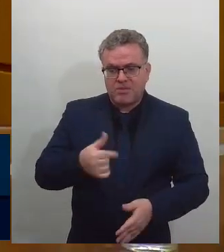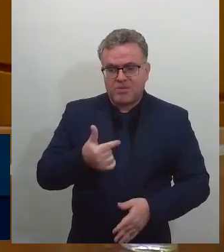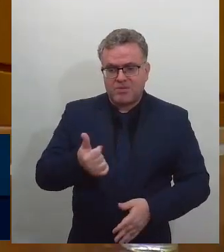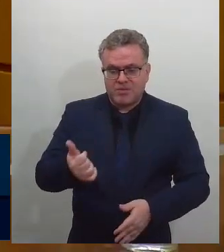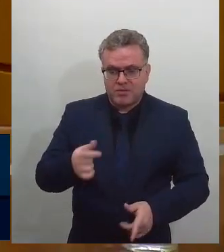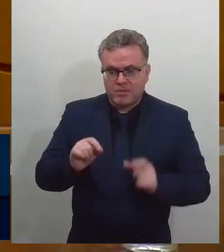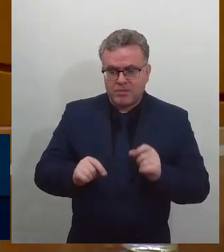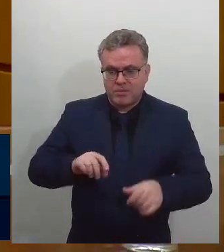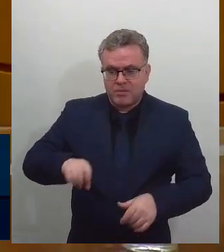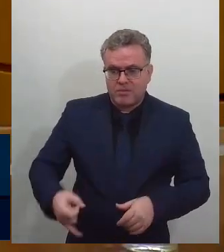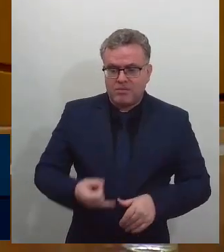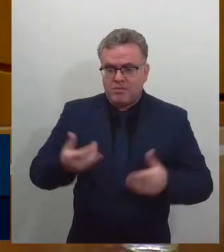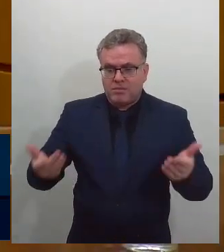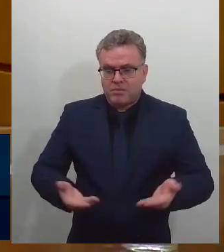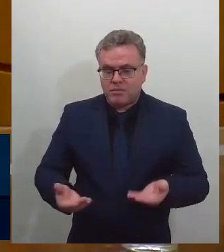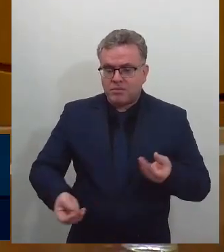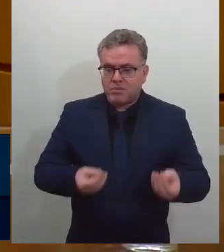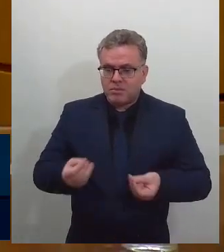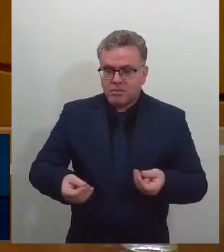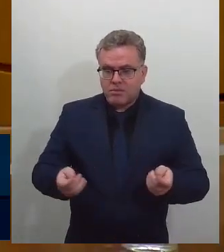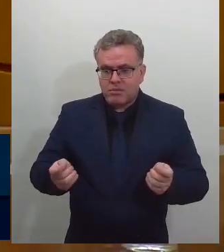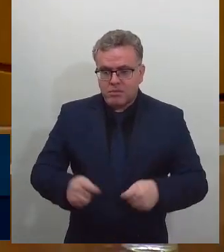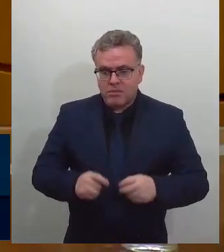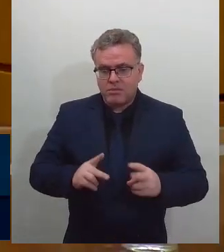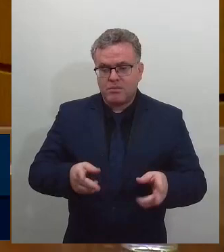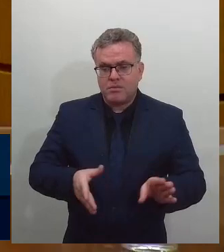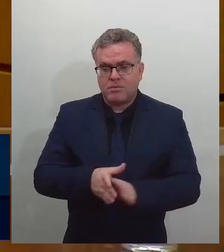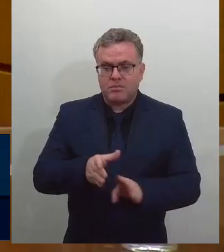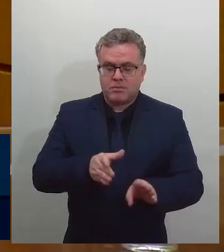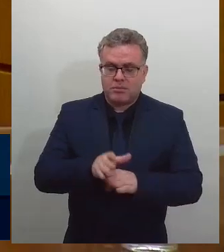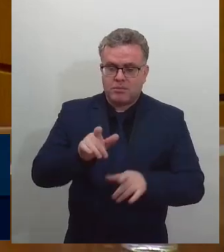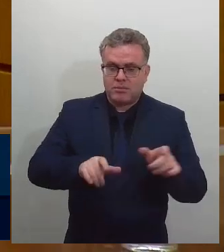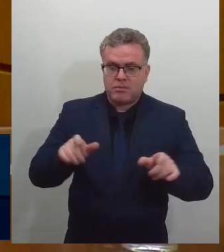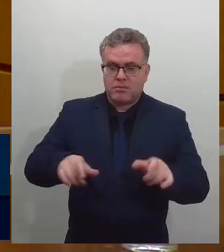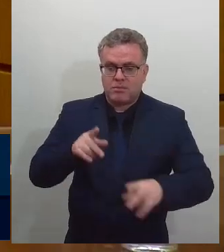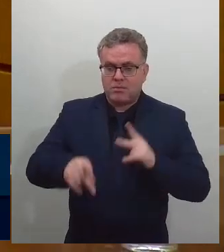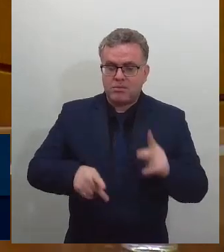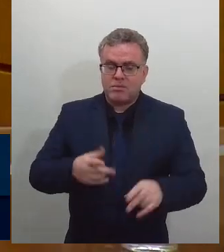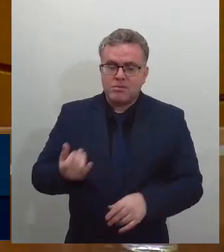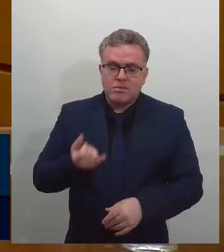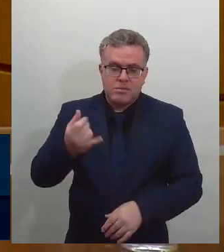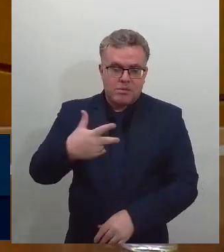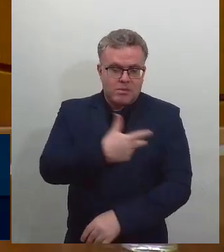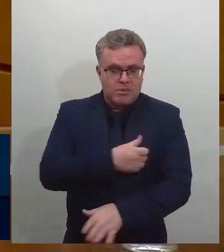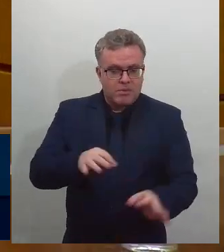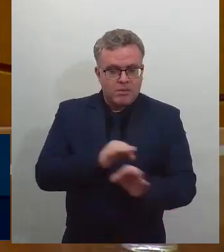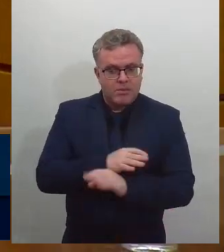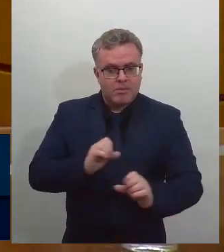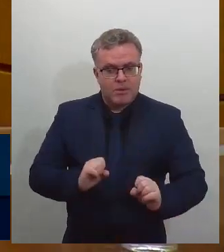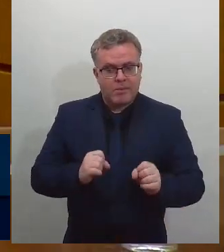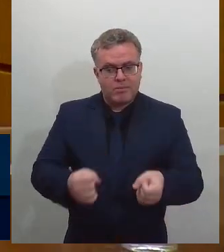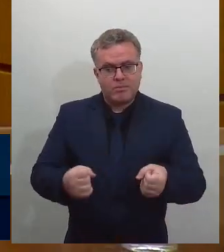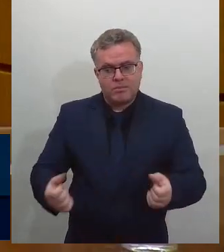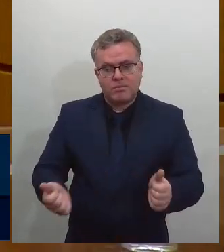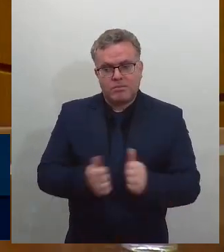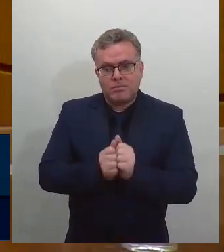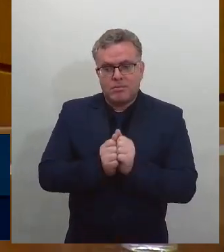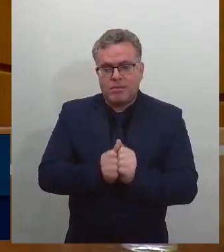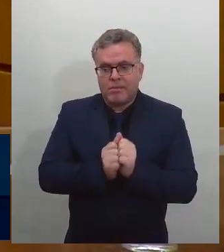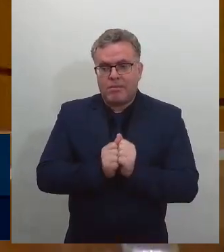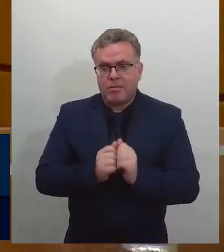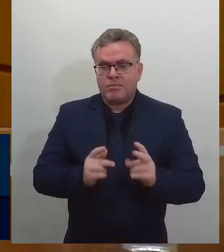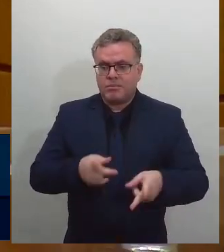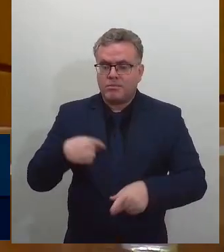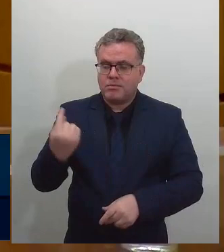que sensibilizar a população para a importância das vacinas deve ser um esforço coletivo abraçado por todos nós.